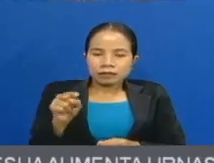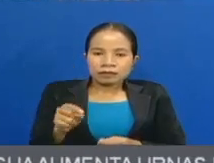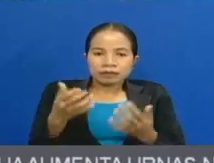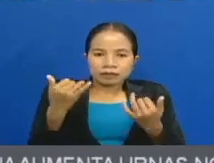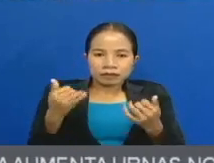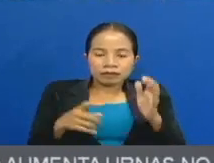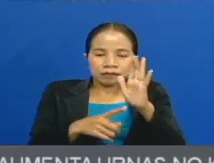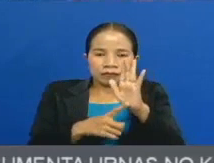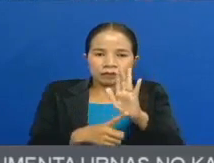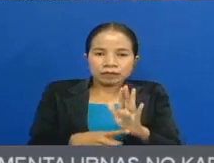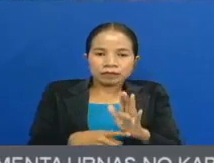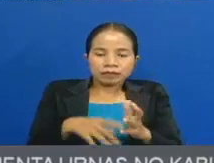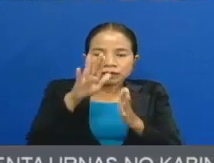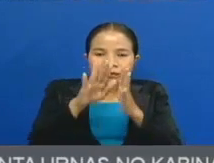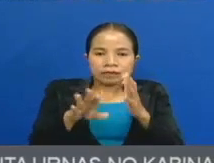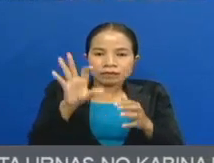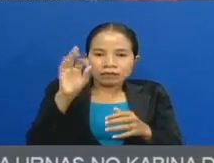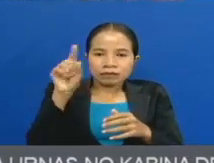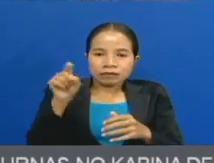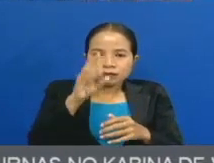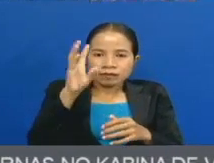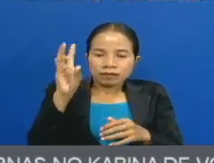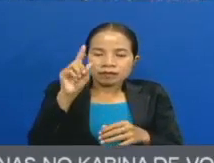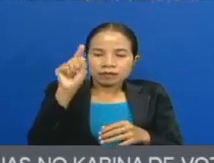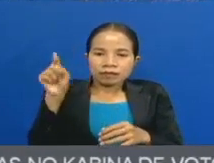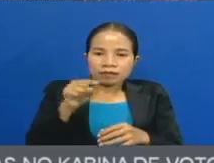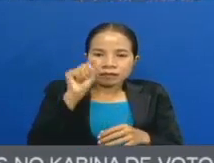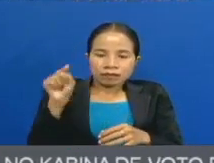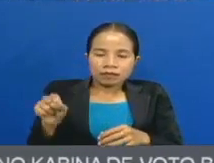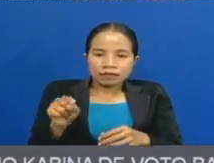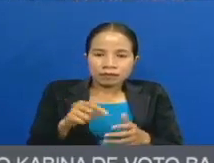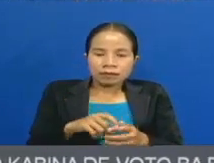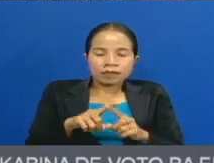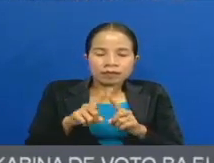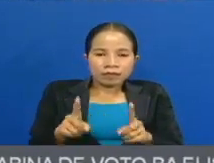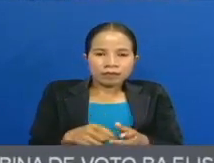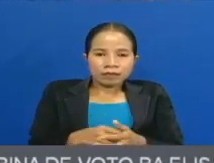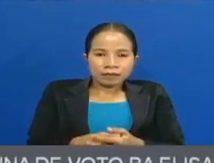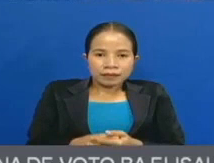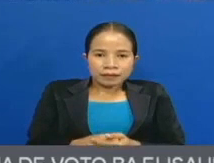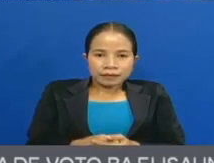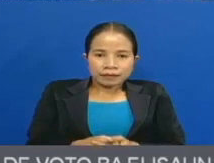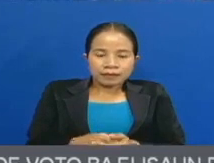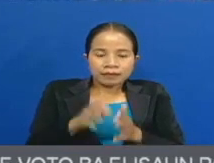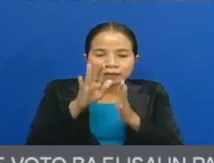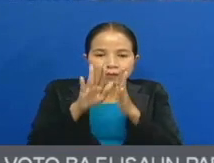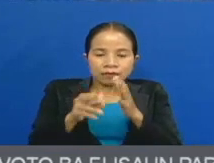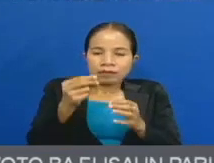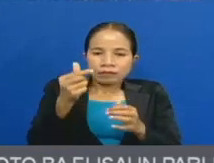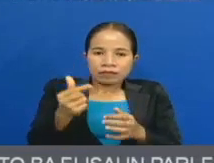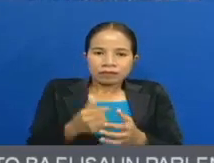o levantamento na Itatuma em 9,6%, mas nem a descida, nem tudo, 8